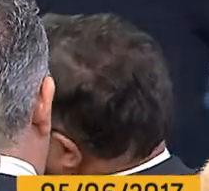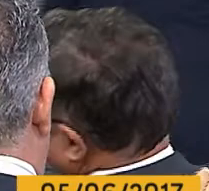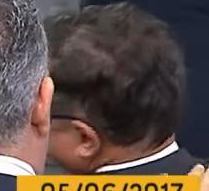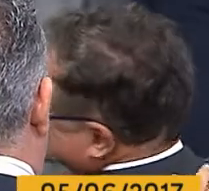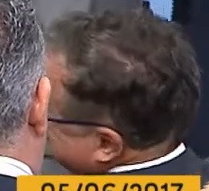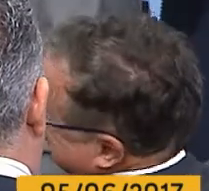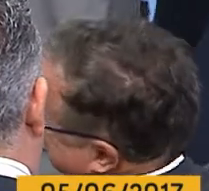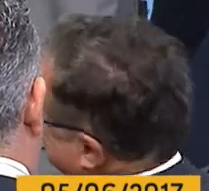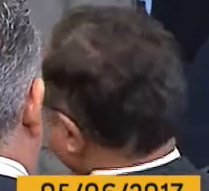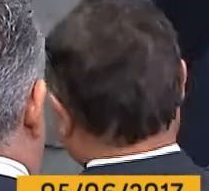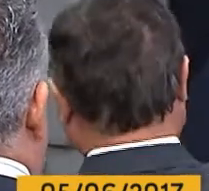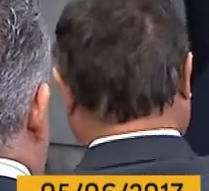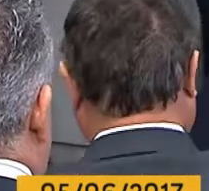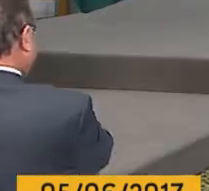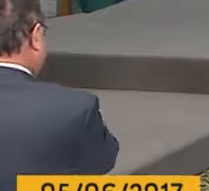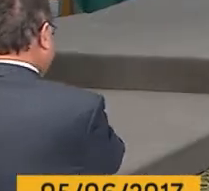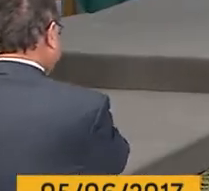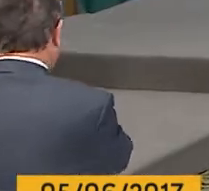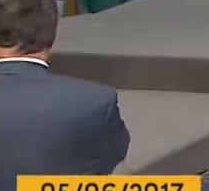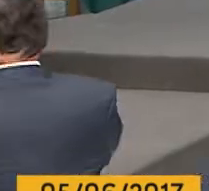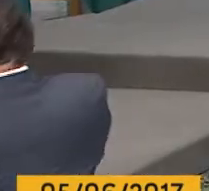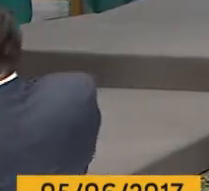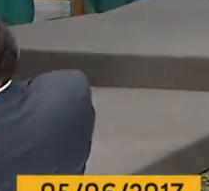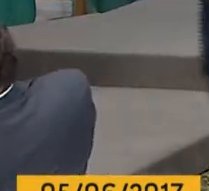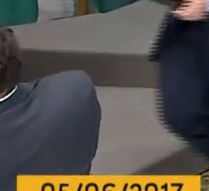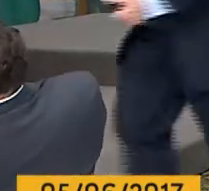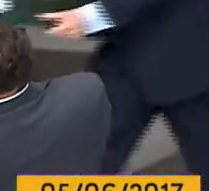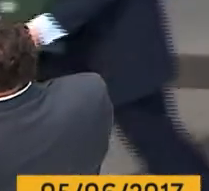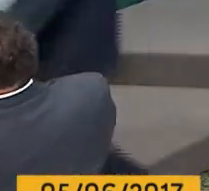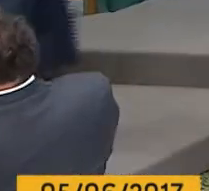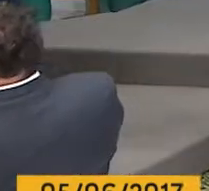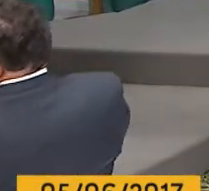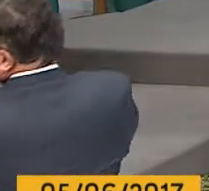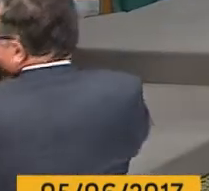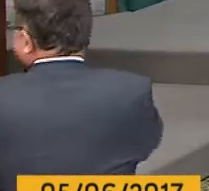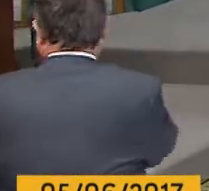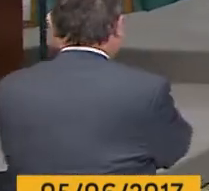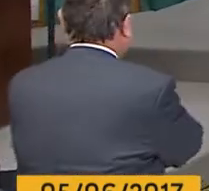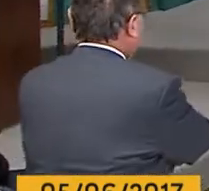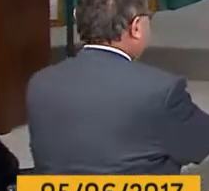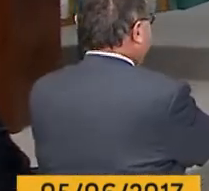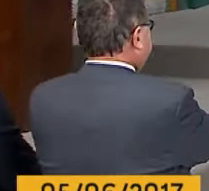com a palavra o presidente da república michel temer